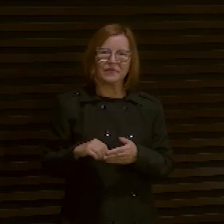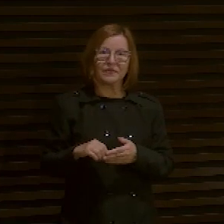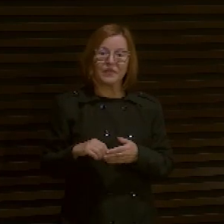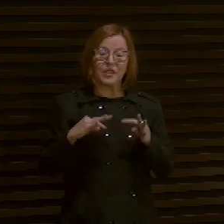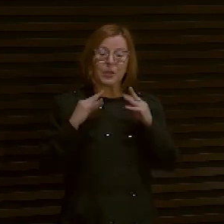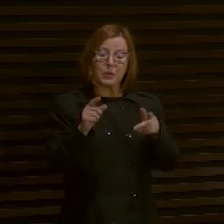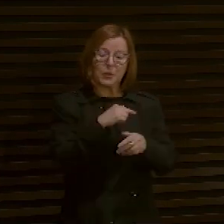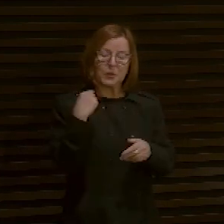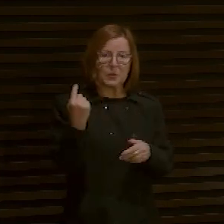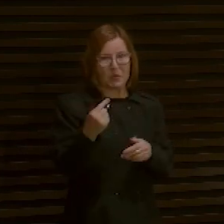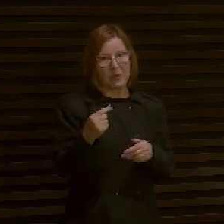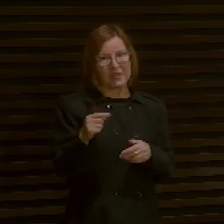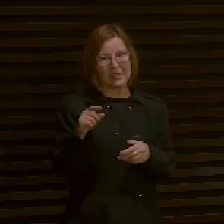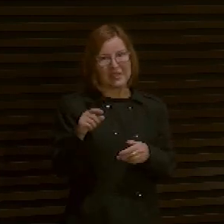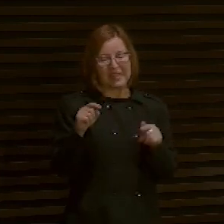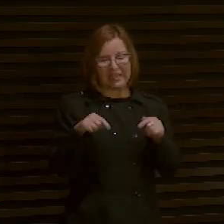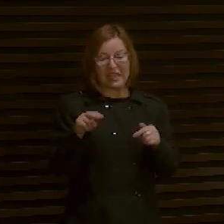aqui somos como esses leprosos,